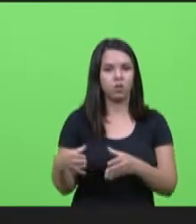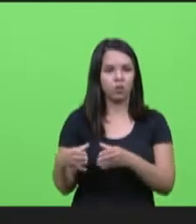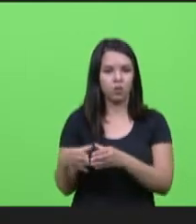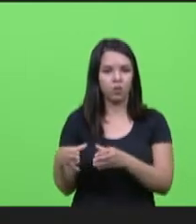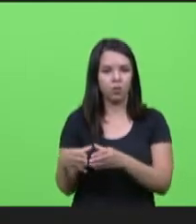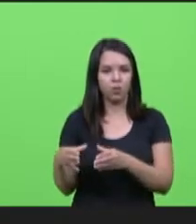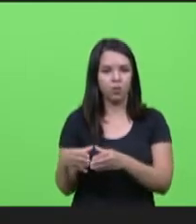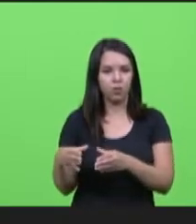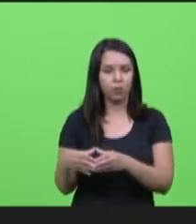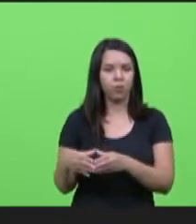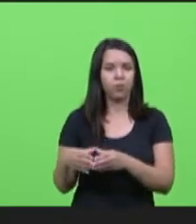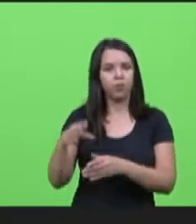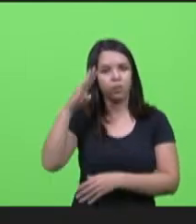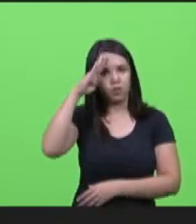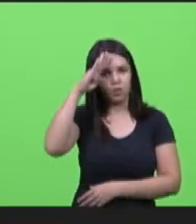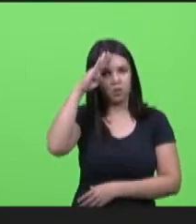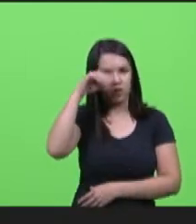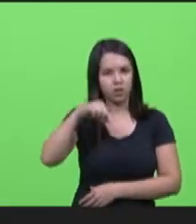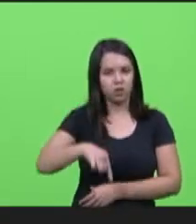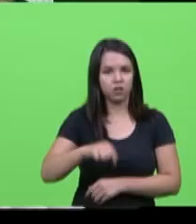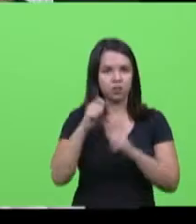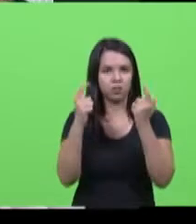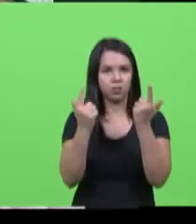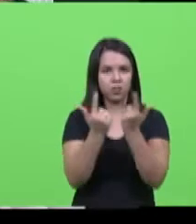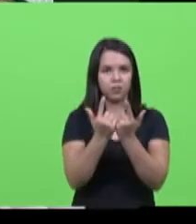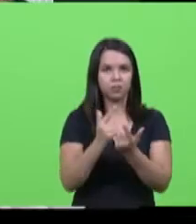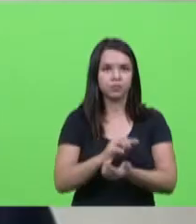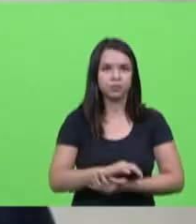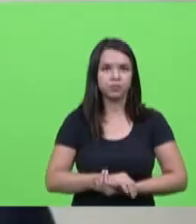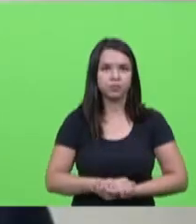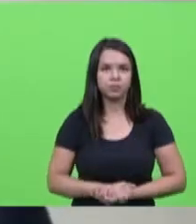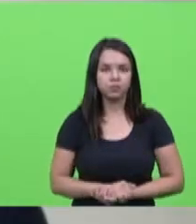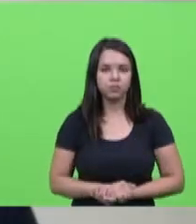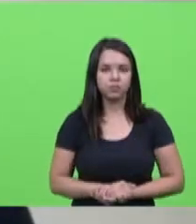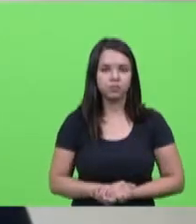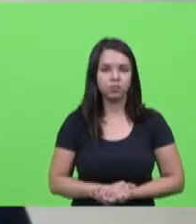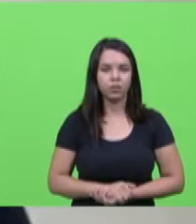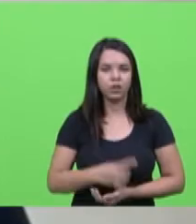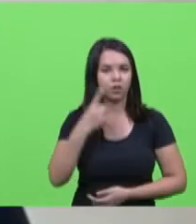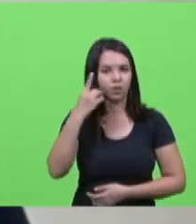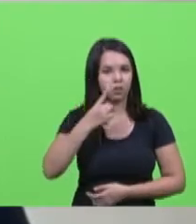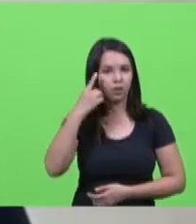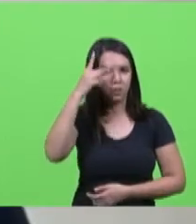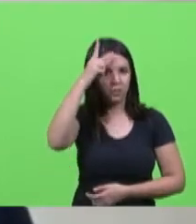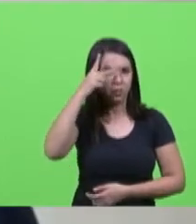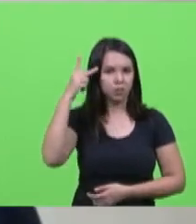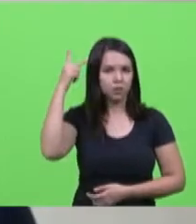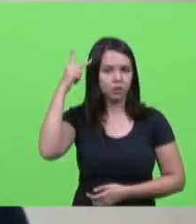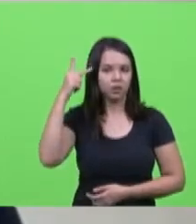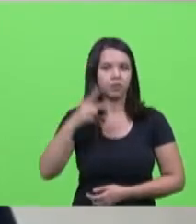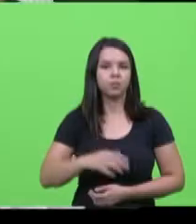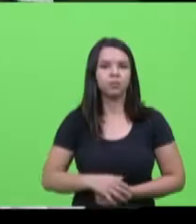da Assembleia Legislativa do Estado de Santa Catarina. Deputada Paulinha, tem a palavra para discutir.